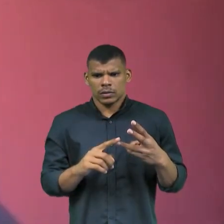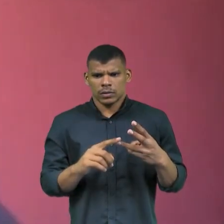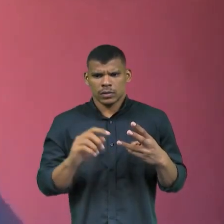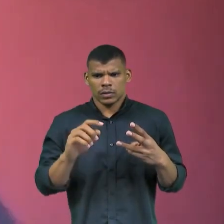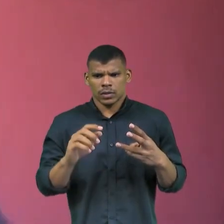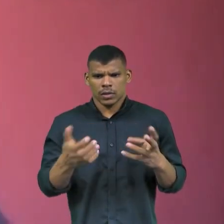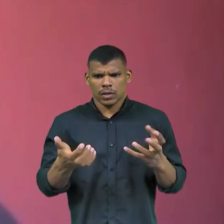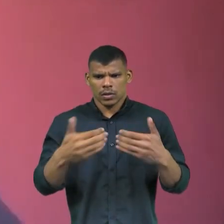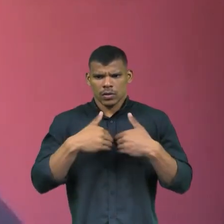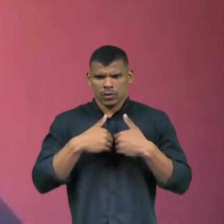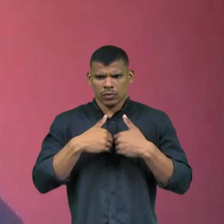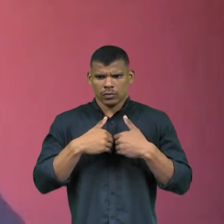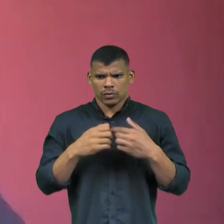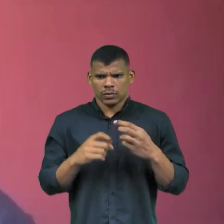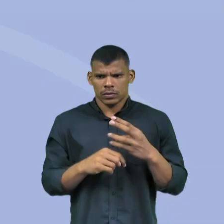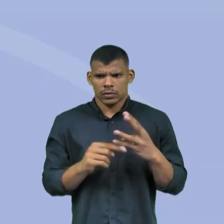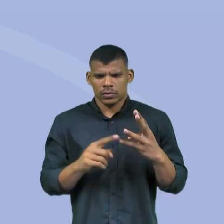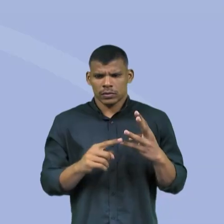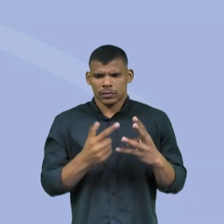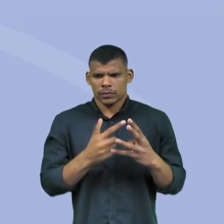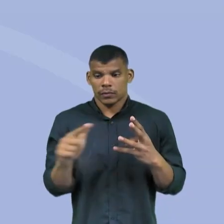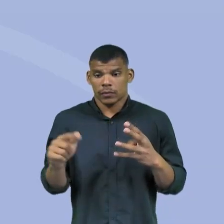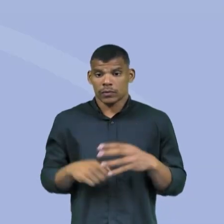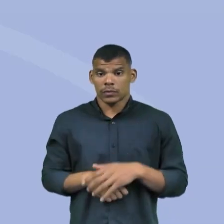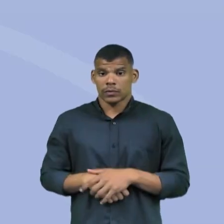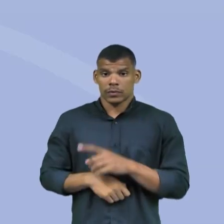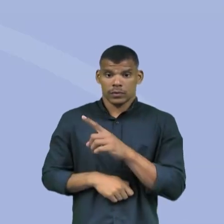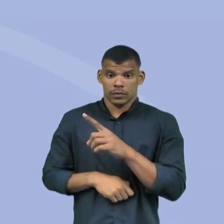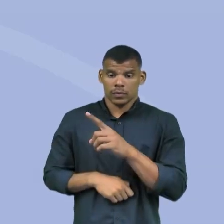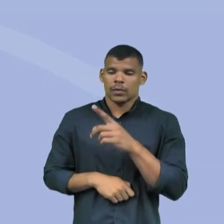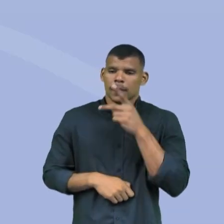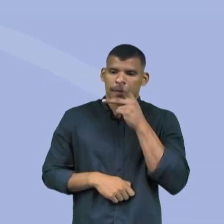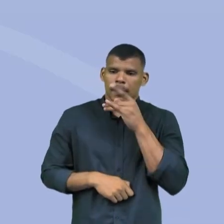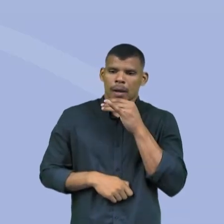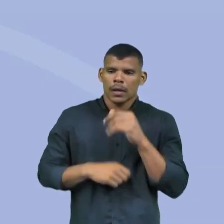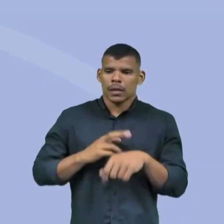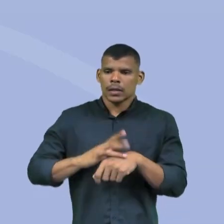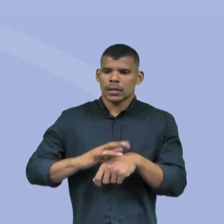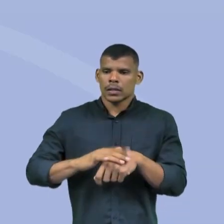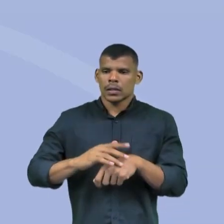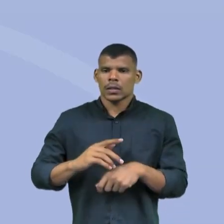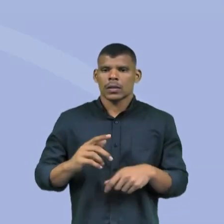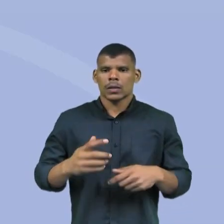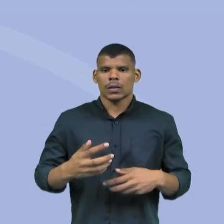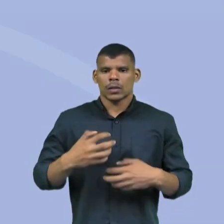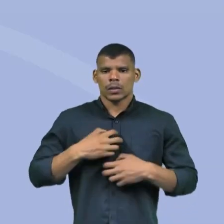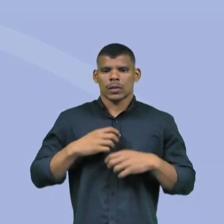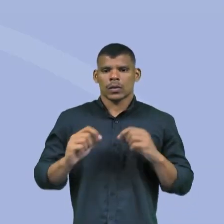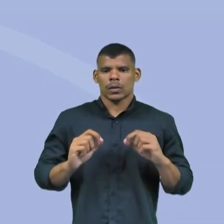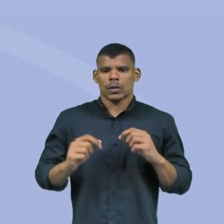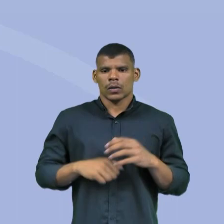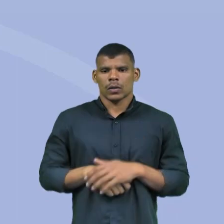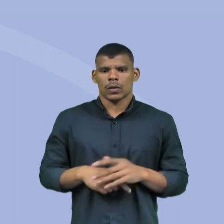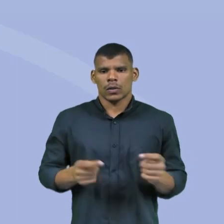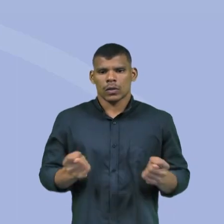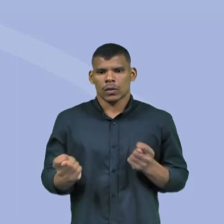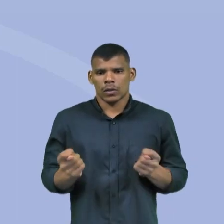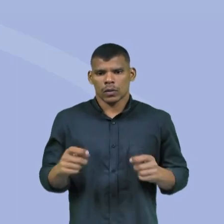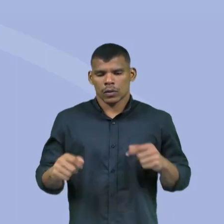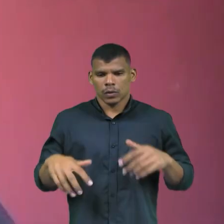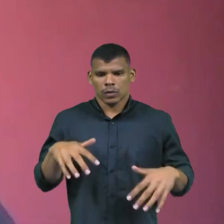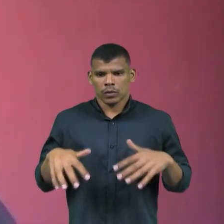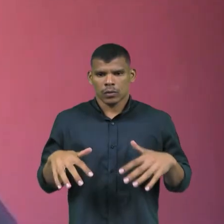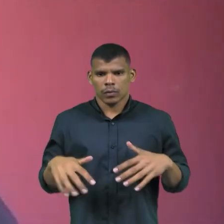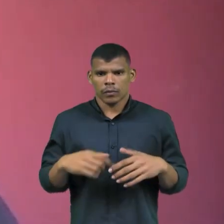de 4 anos e 6 meses, portadora de uma doença que provoca a falta de controle dos movimentos dos